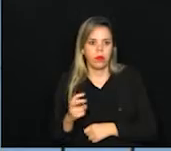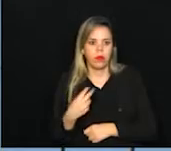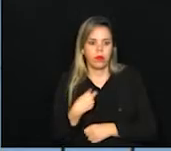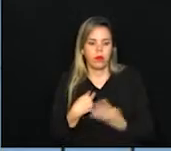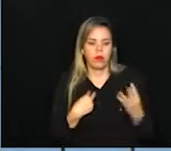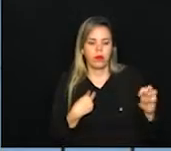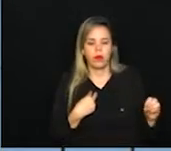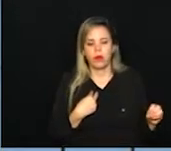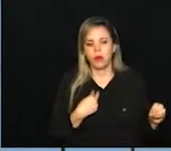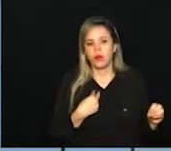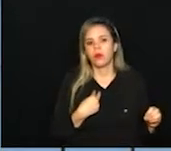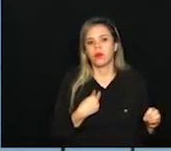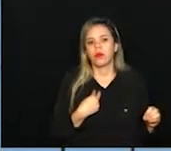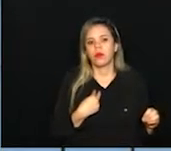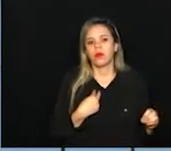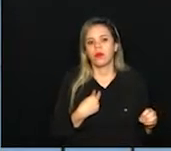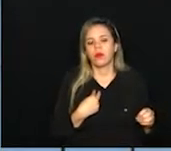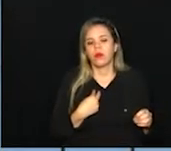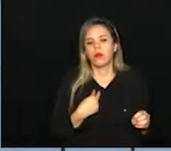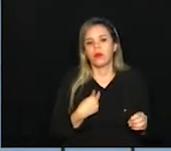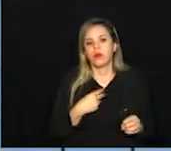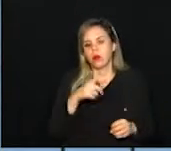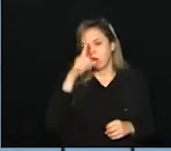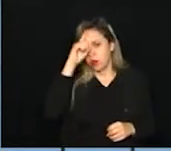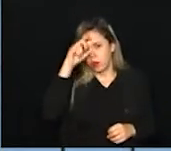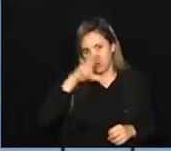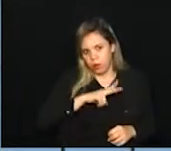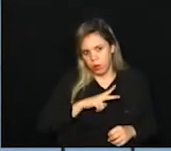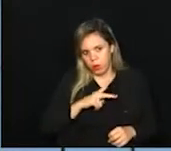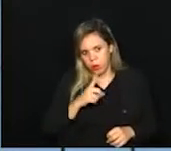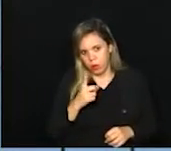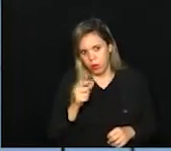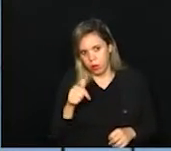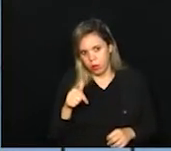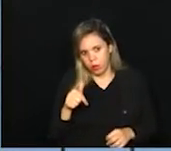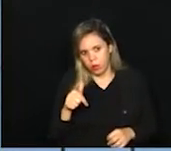40 ocupados. E na rede particular,